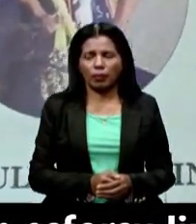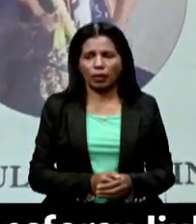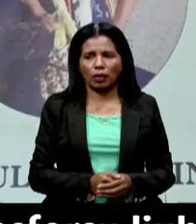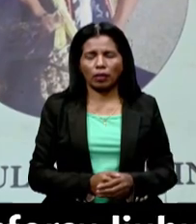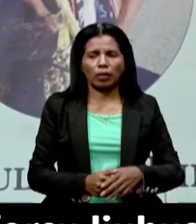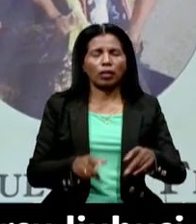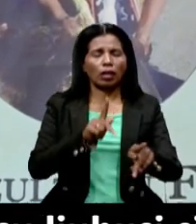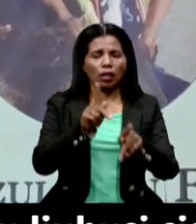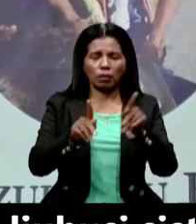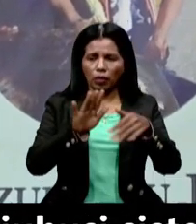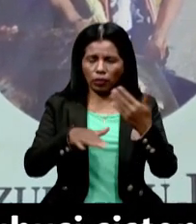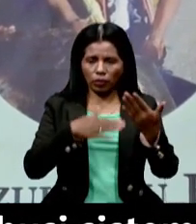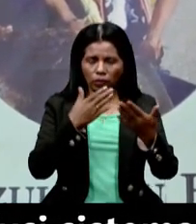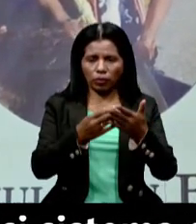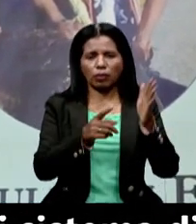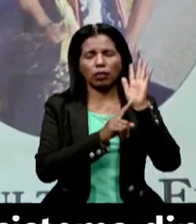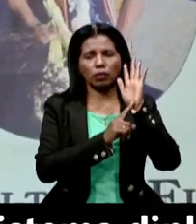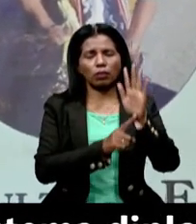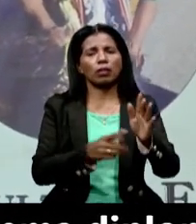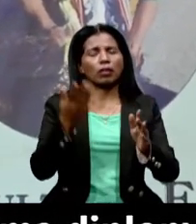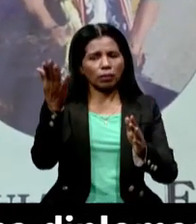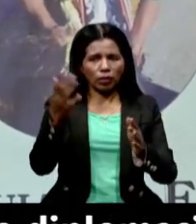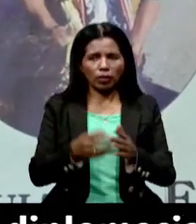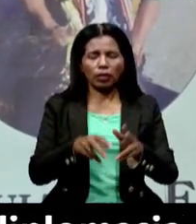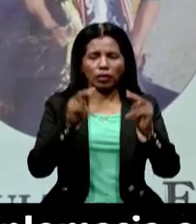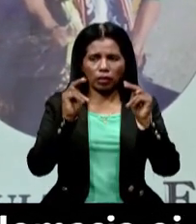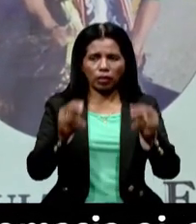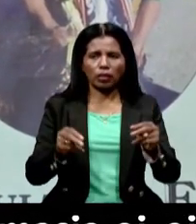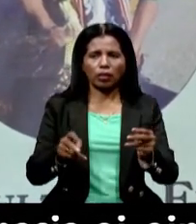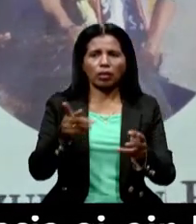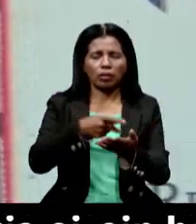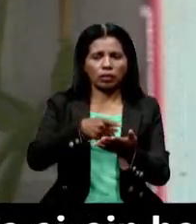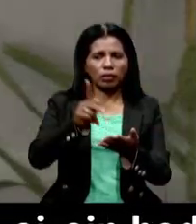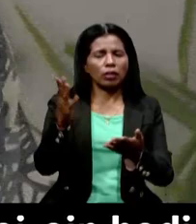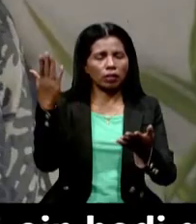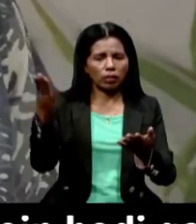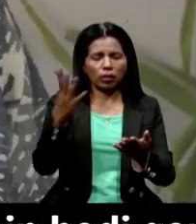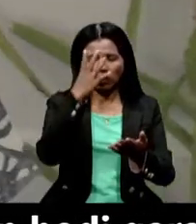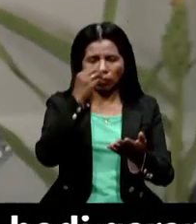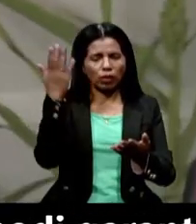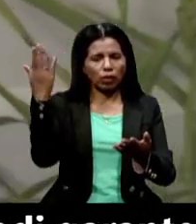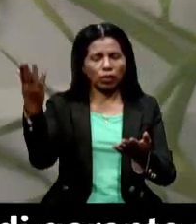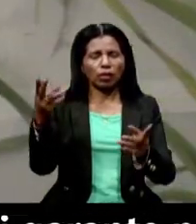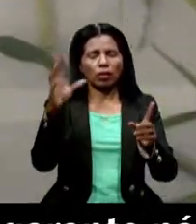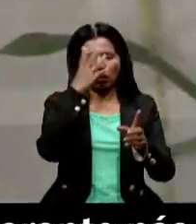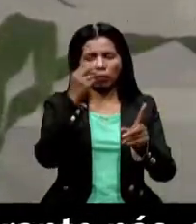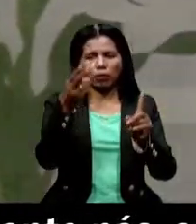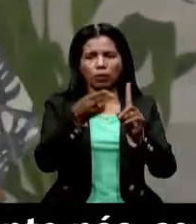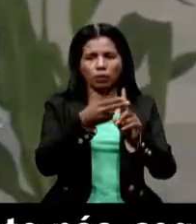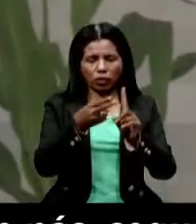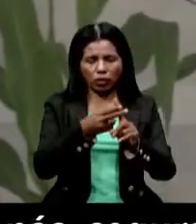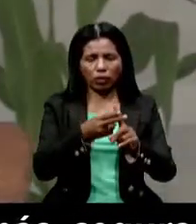entidades relevantes sira mo to herba Tem que perder em Palibá, topo da Arba, é na hotel, ba, ba,